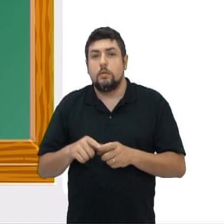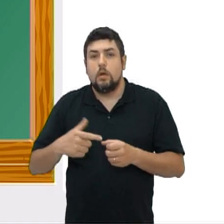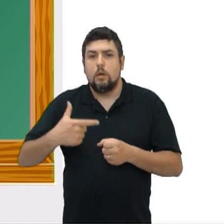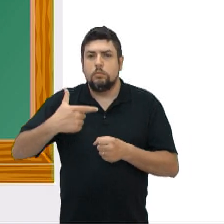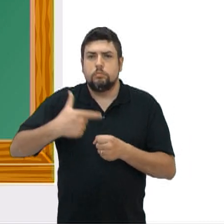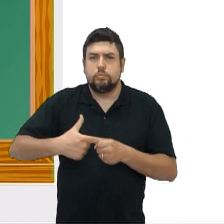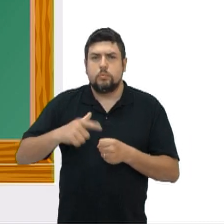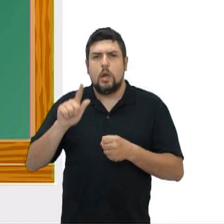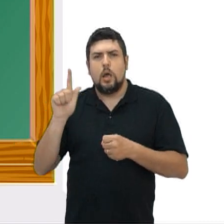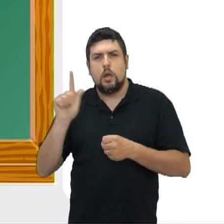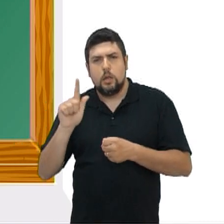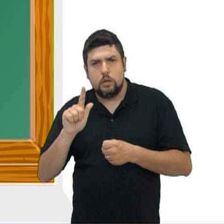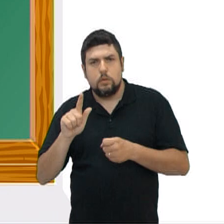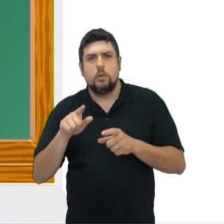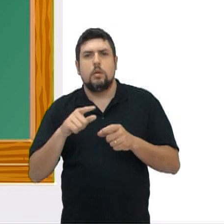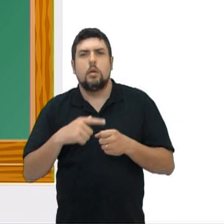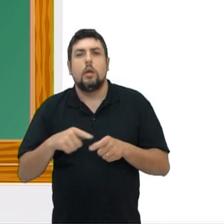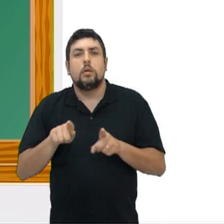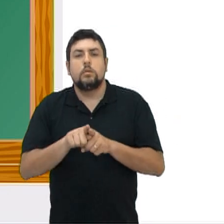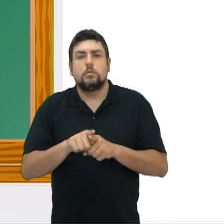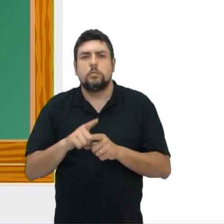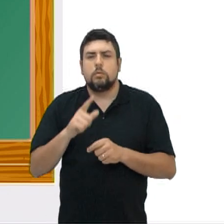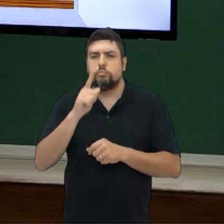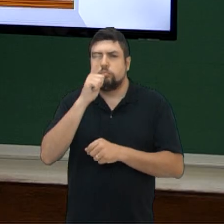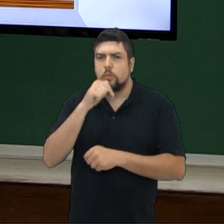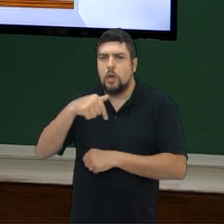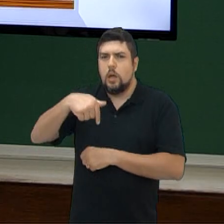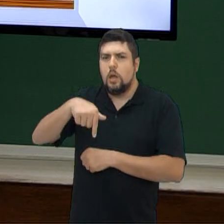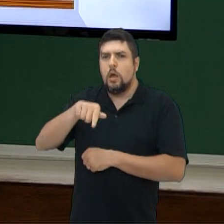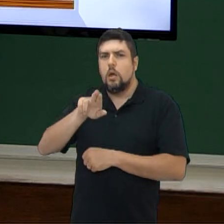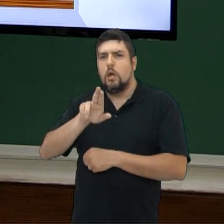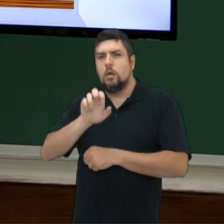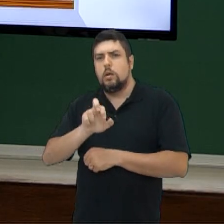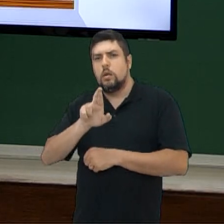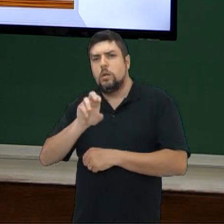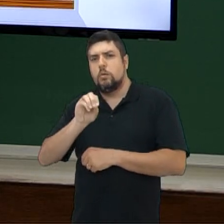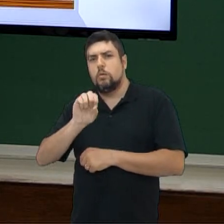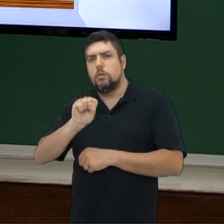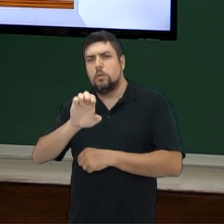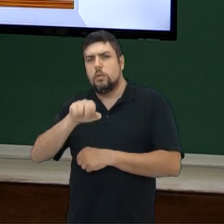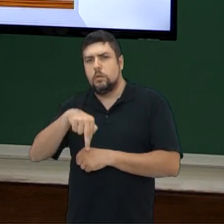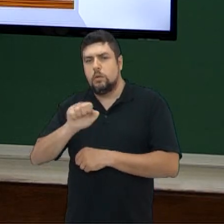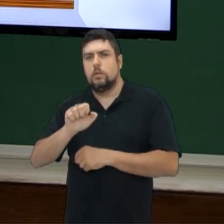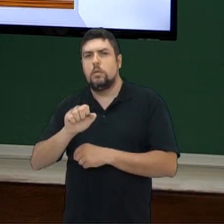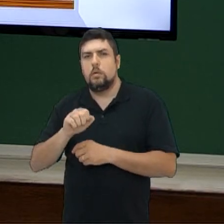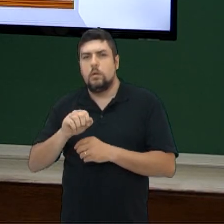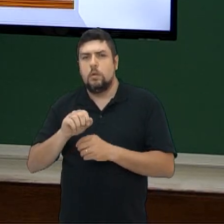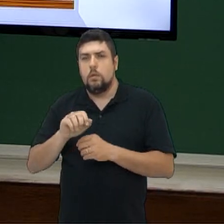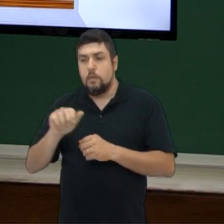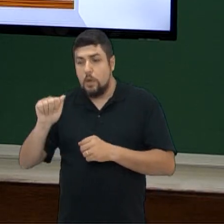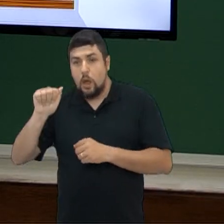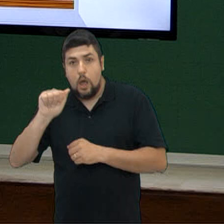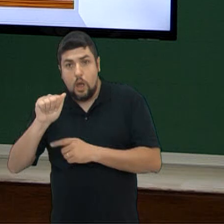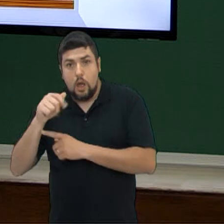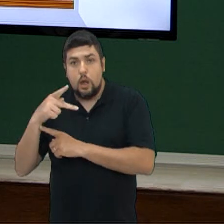e querosene. Esses compostos são apolares, por isso que se dissolve.